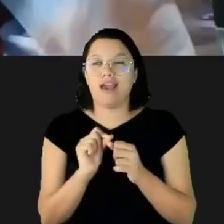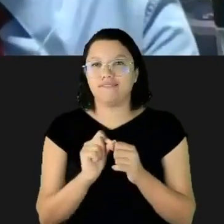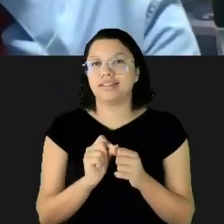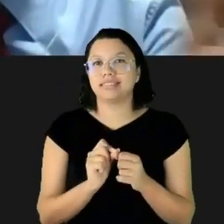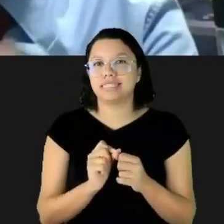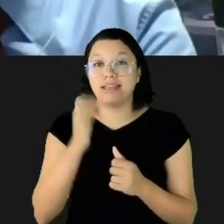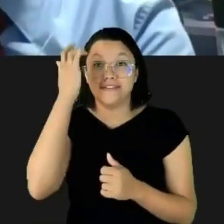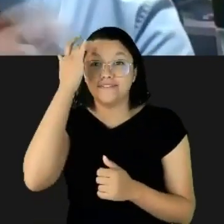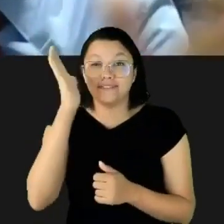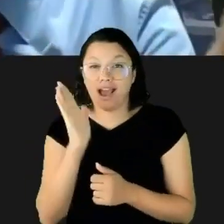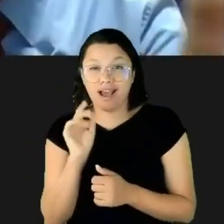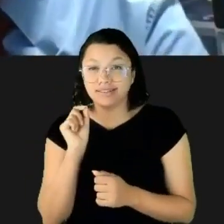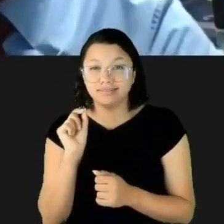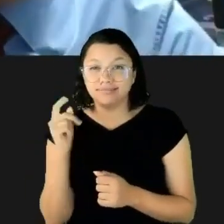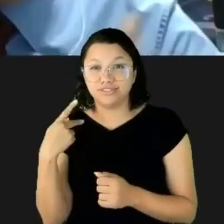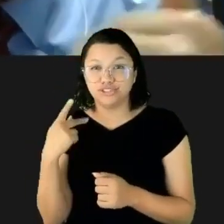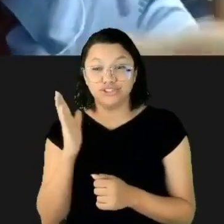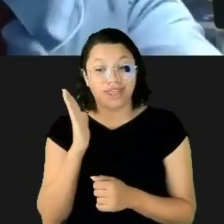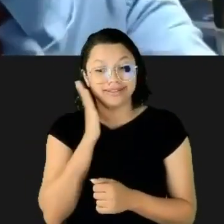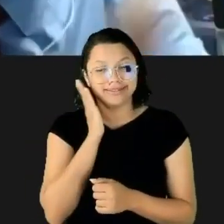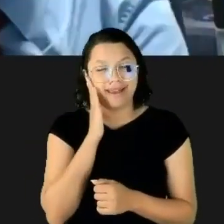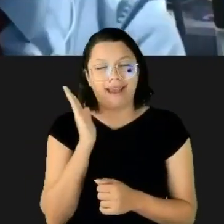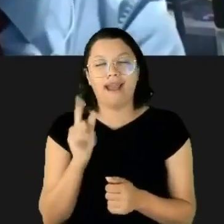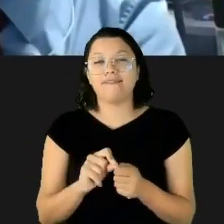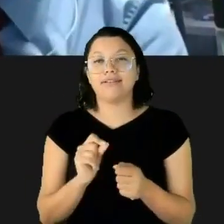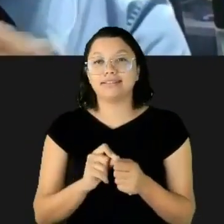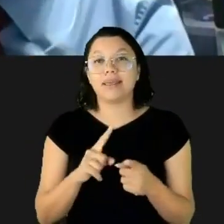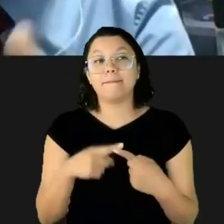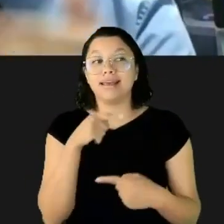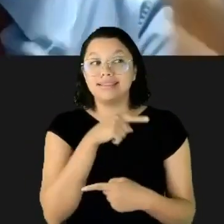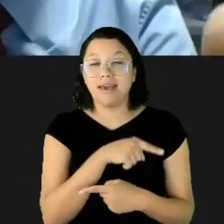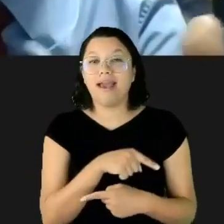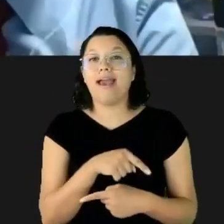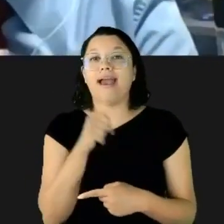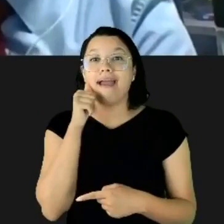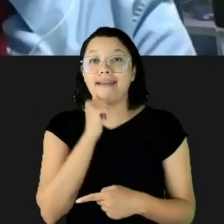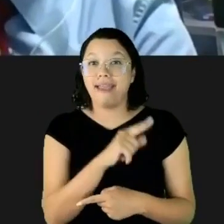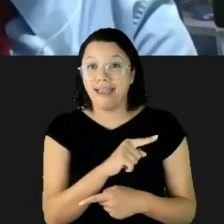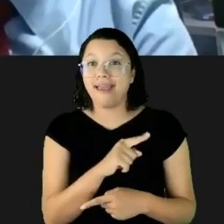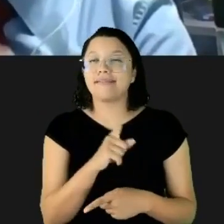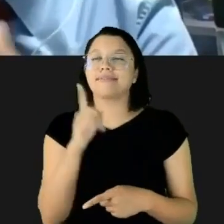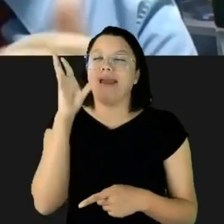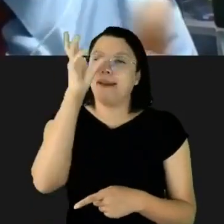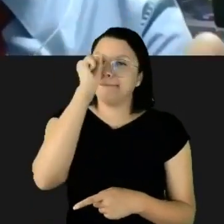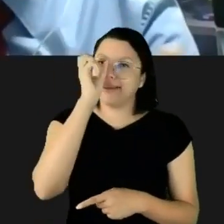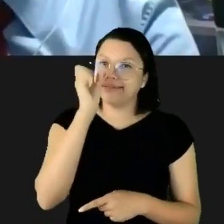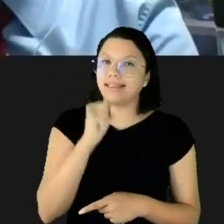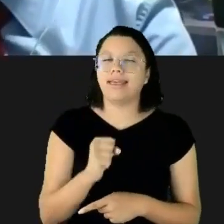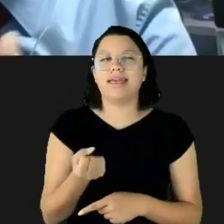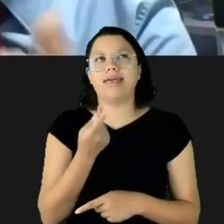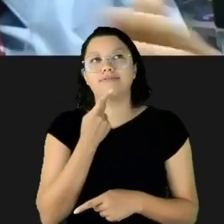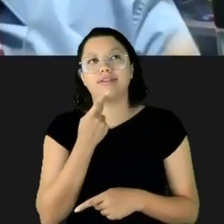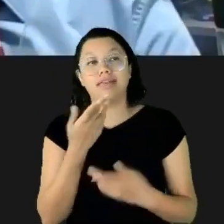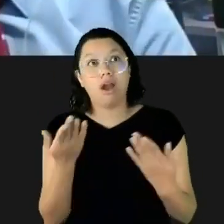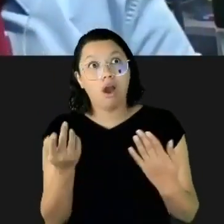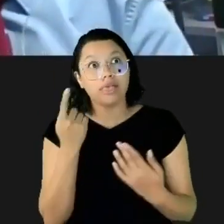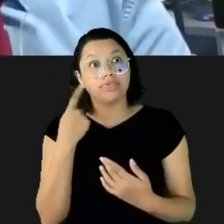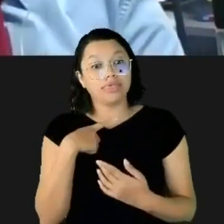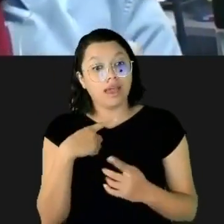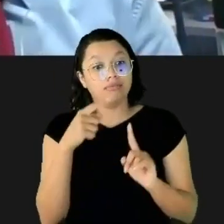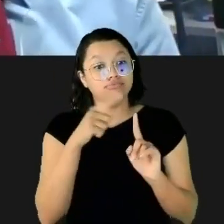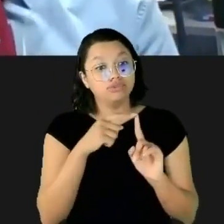transformar o difícil em fácil é uma jornada e ela foi aprendendo e falei dos modelos para ela